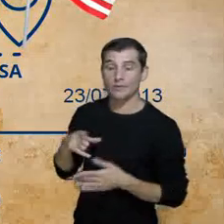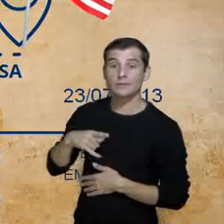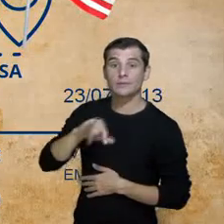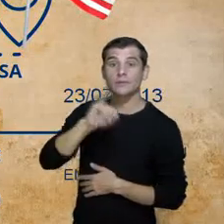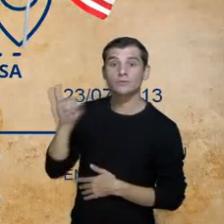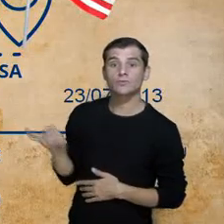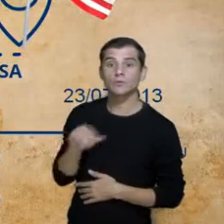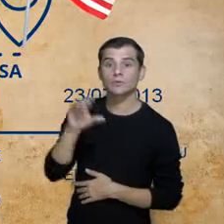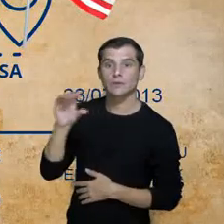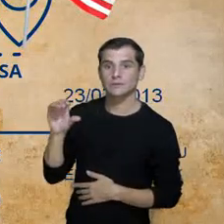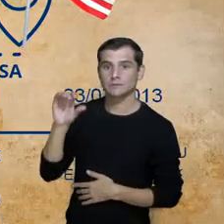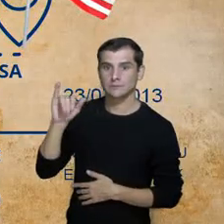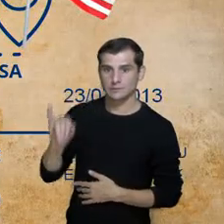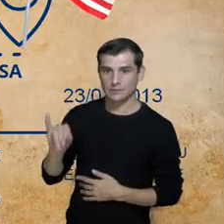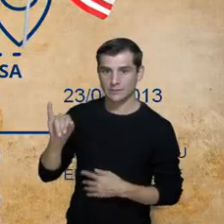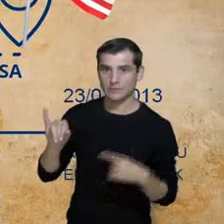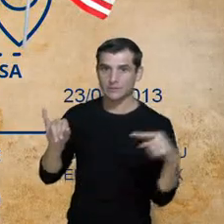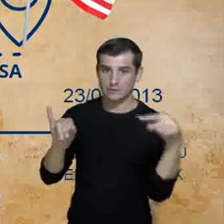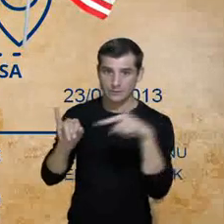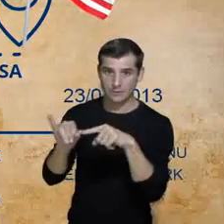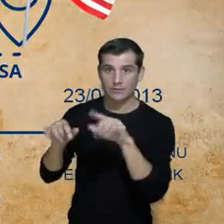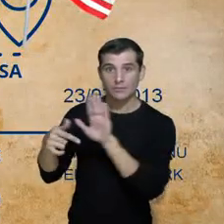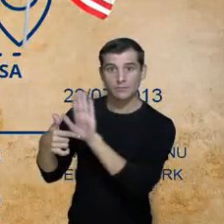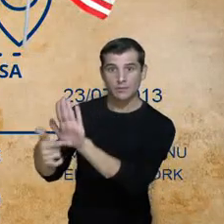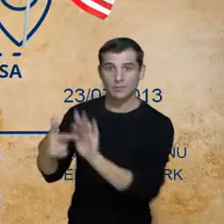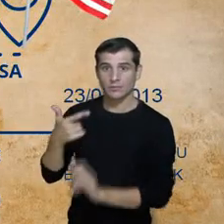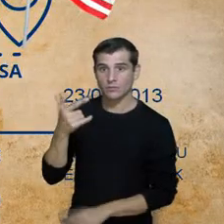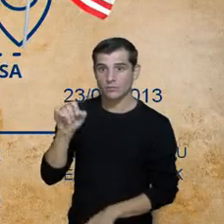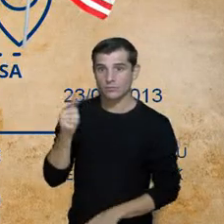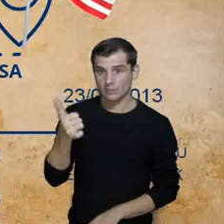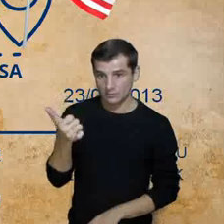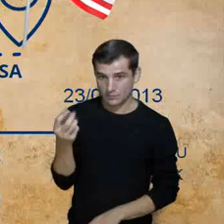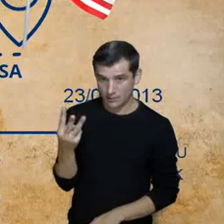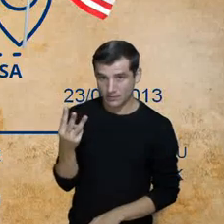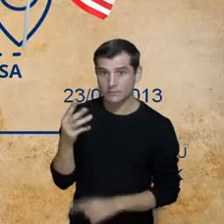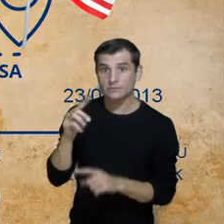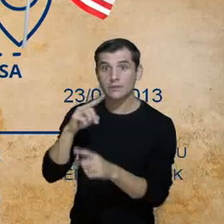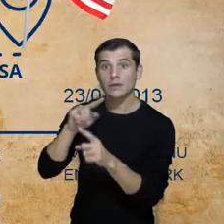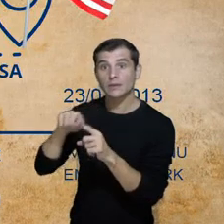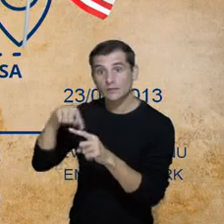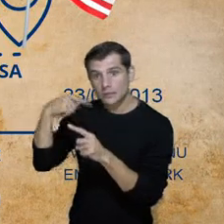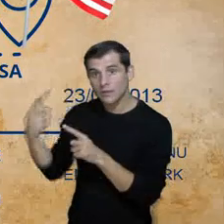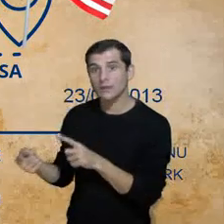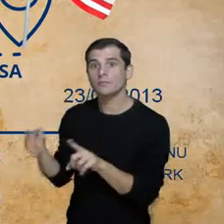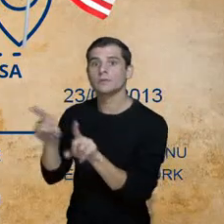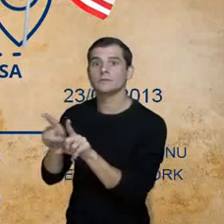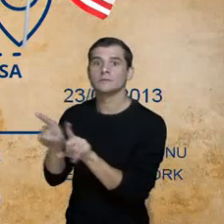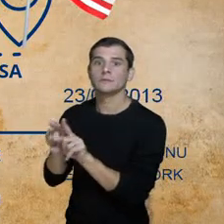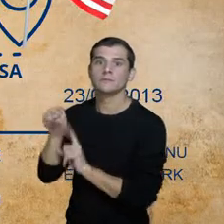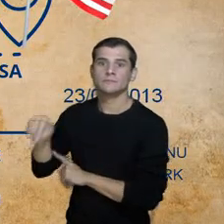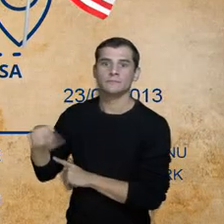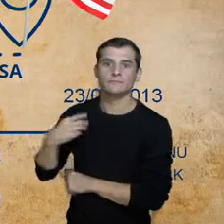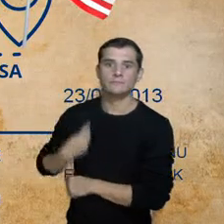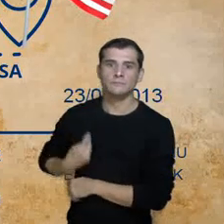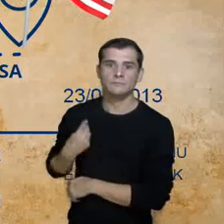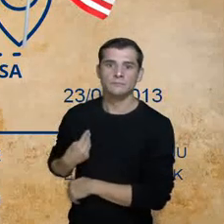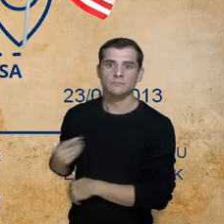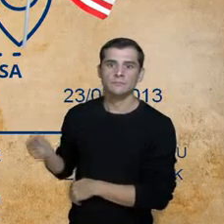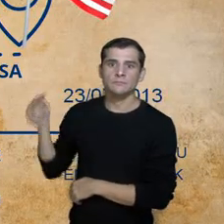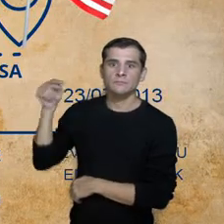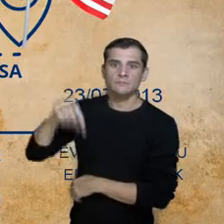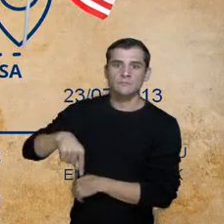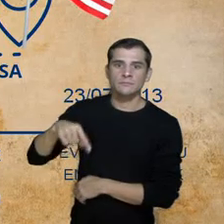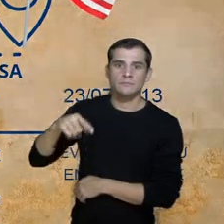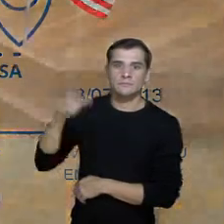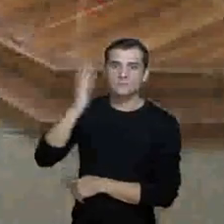conferência em em 2013 mais à frente em vejam que ali foi logo depois do Brasil ir às ruas